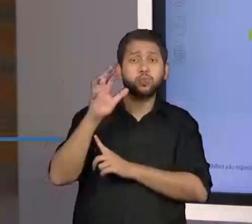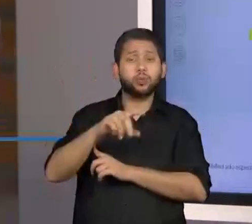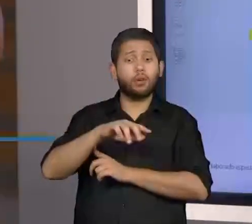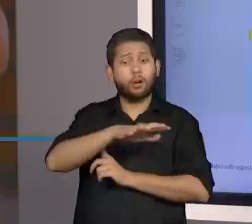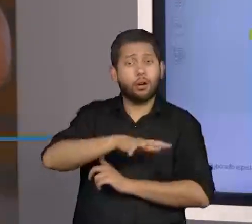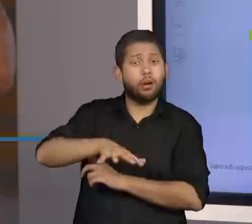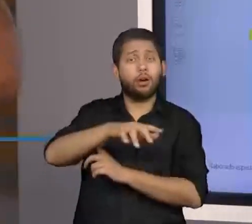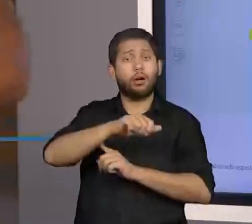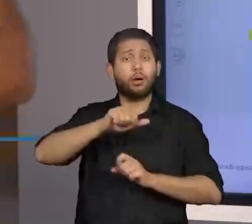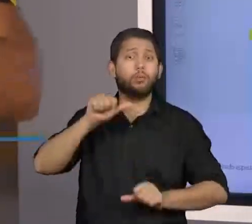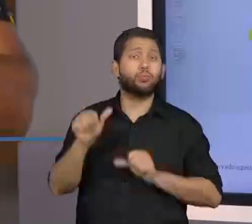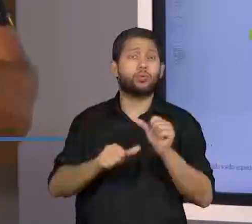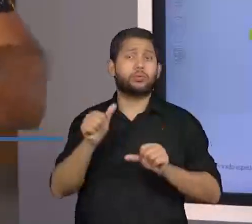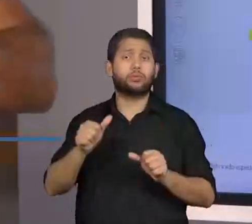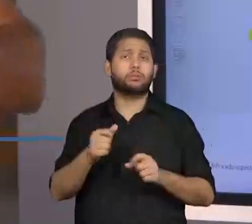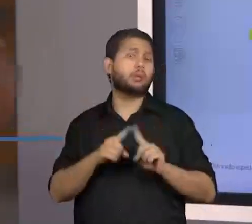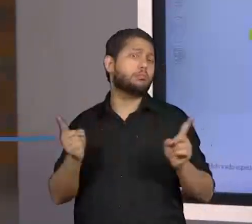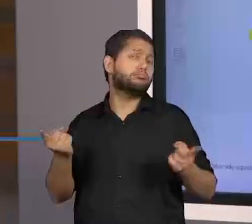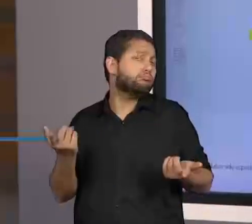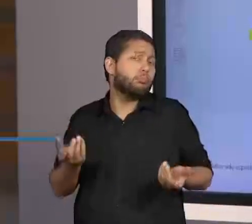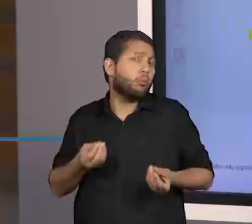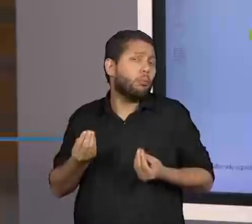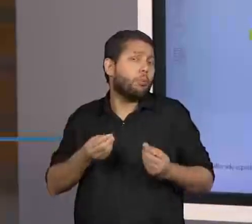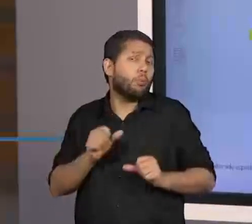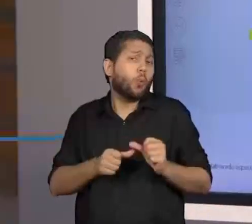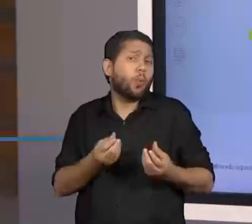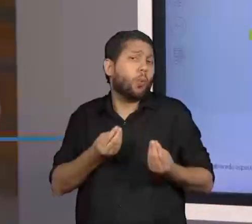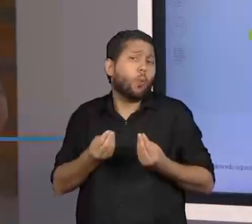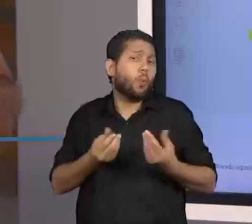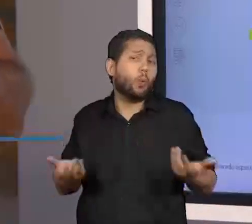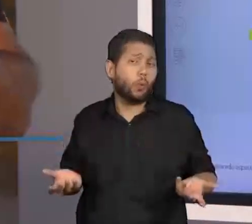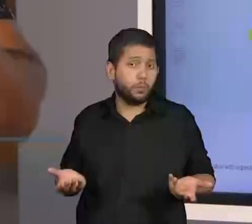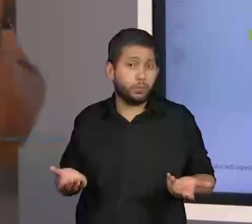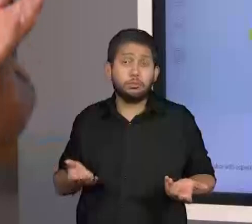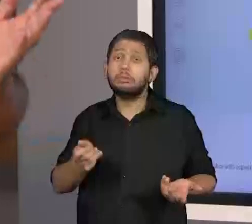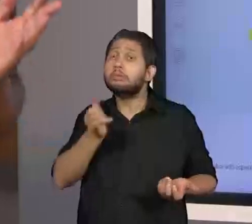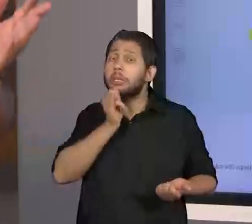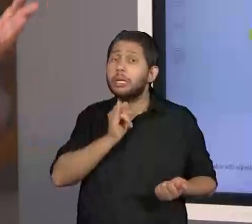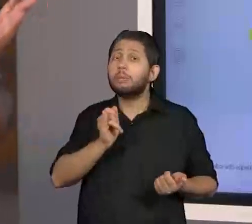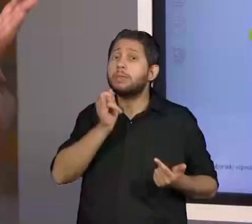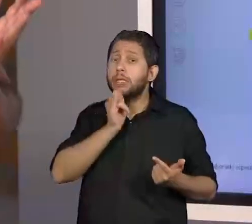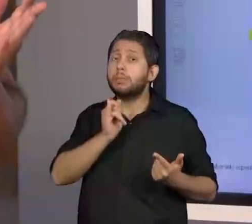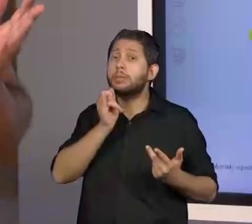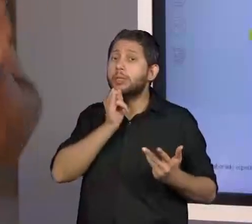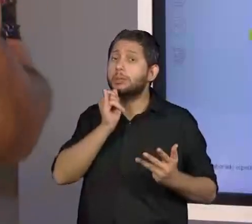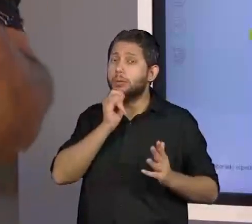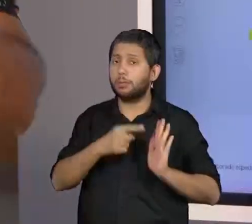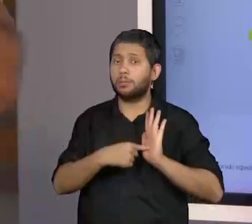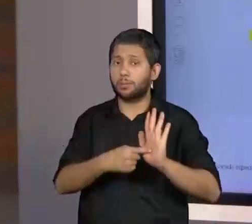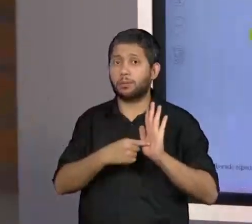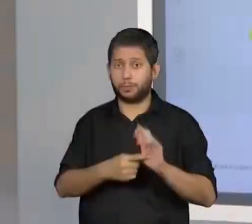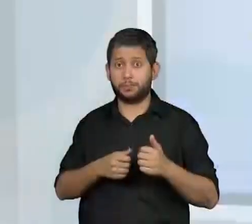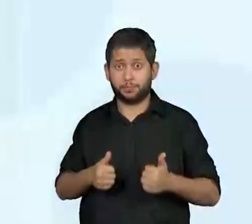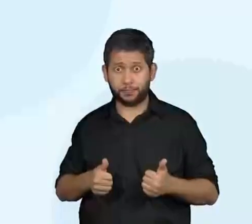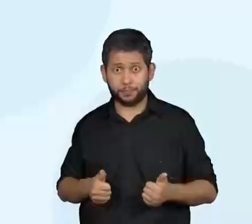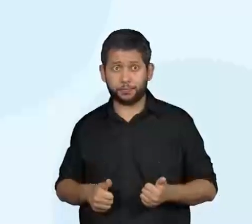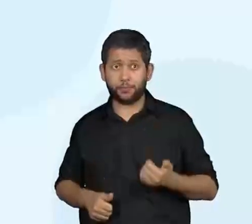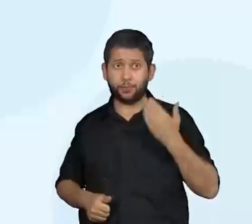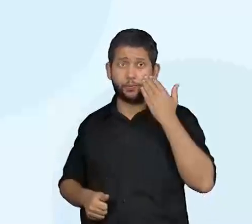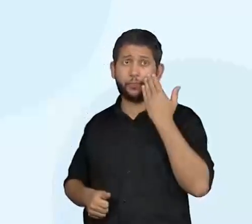com a gente alguns exemplos para você entender aí, por meio de imagens, o que é a paisagem da Terra? Vamos com a